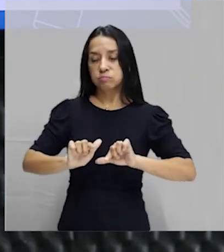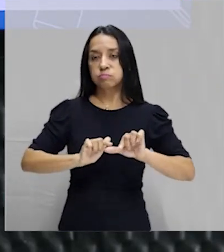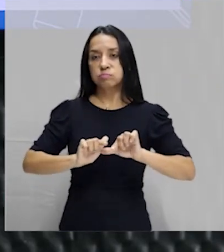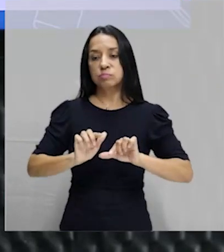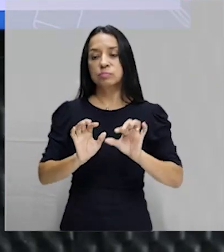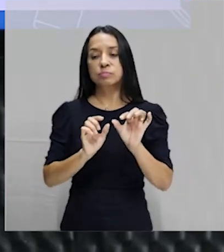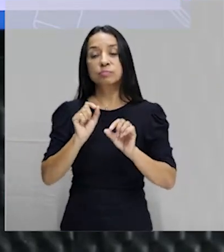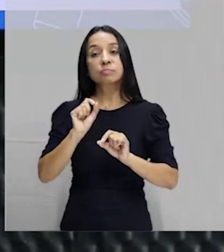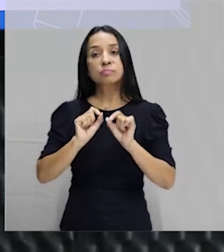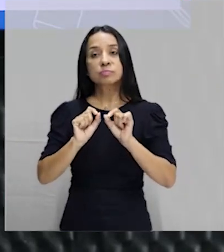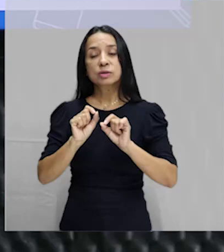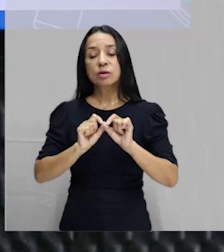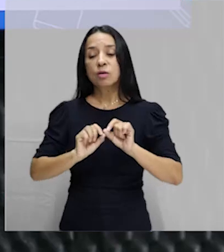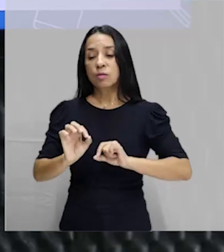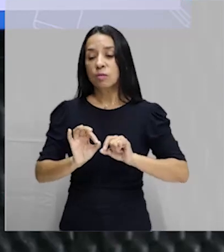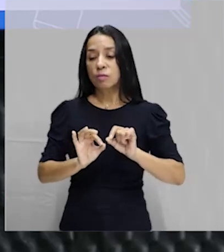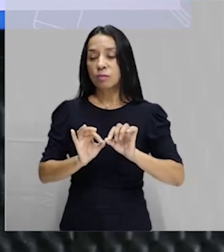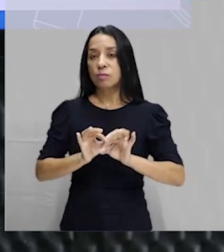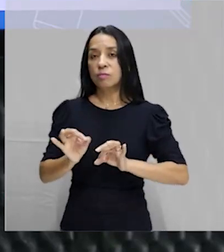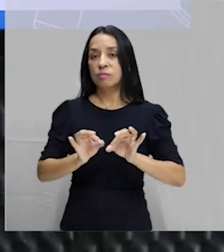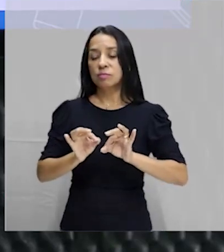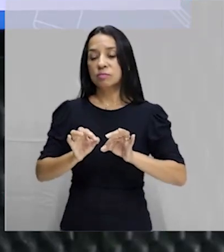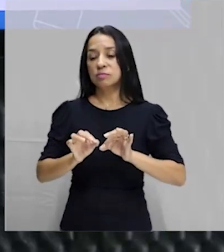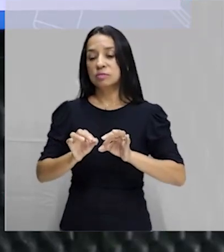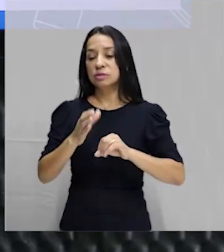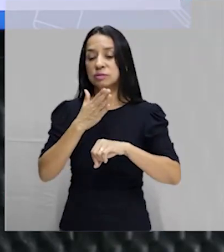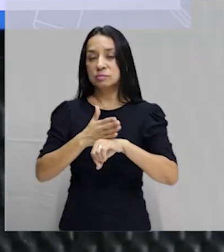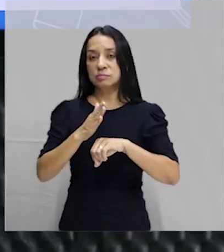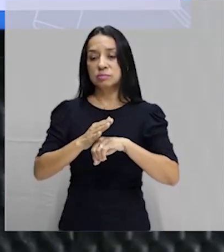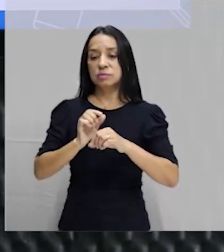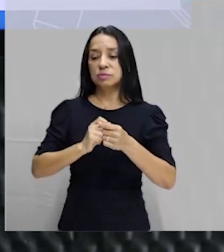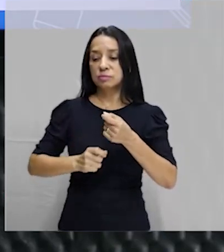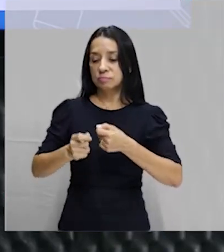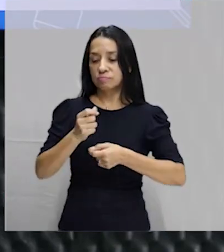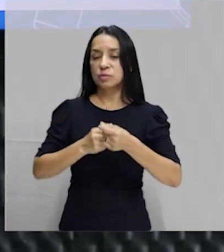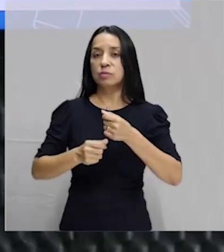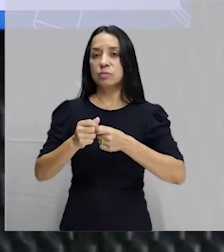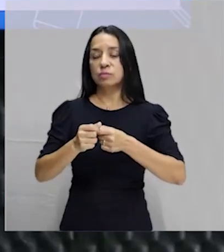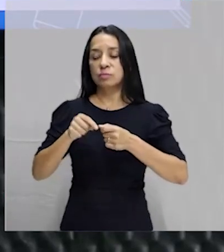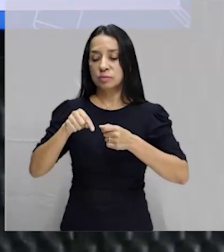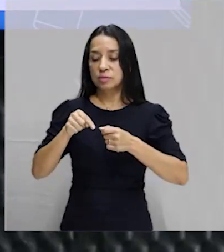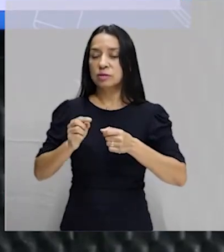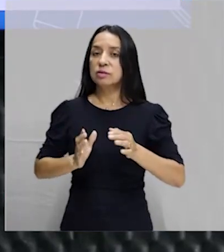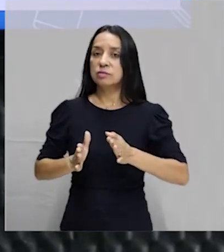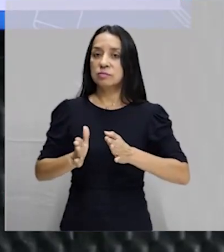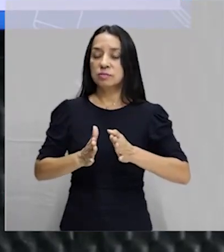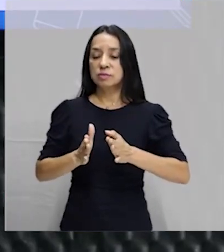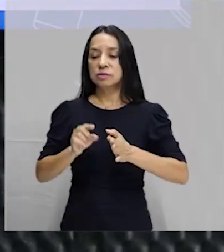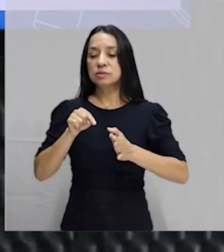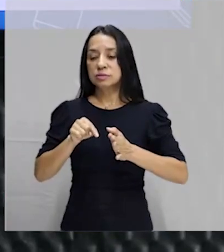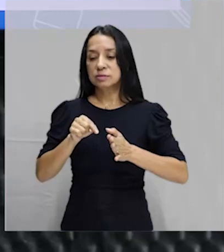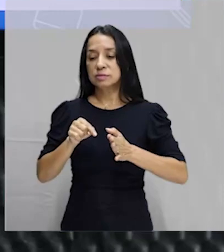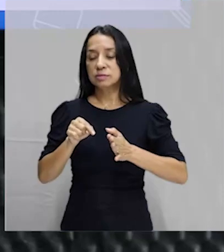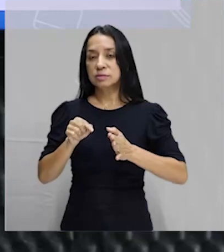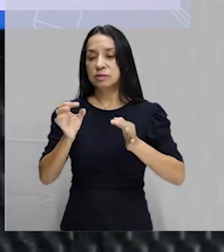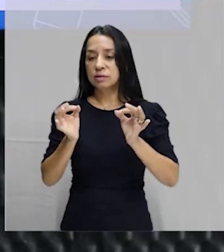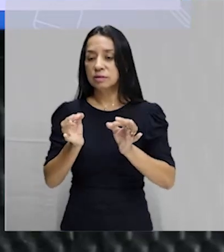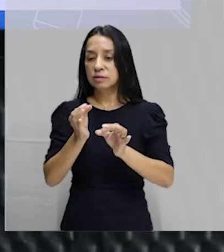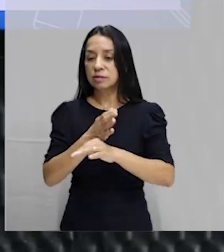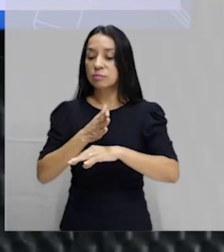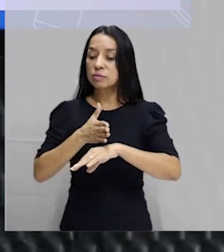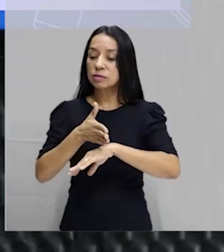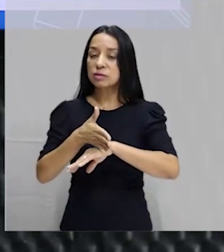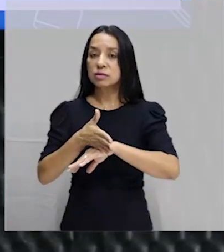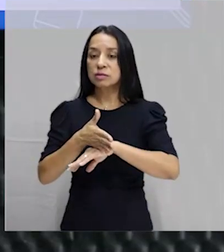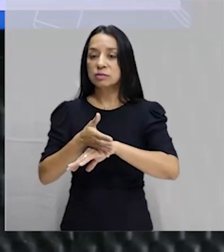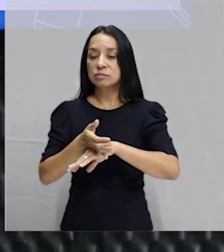vai organizar as atividades econômicas dessa fase. Uma fase que vai acabar entrando